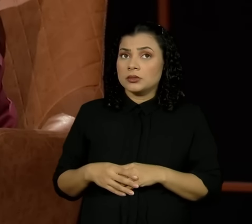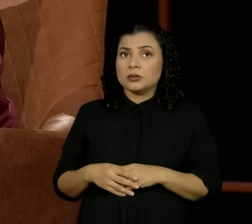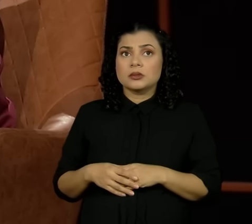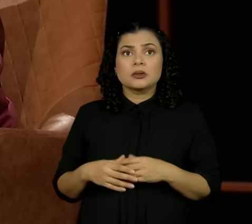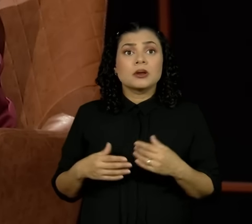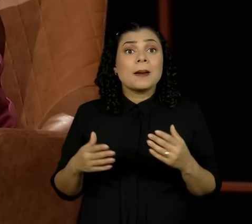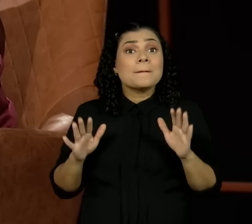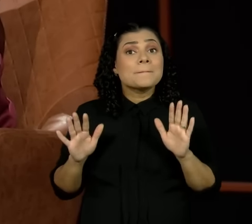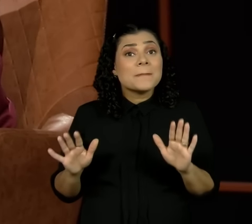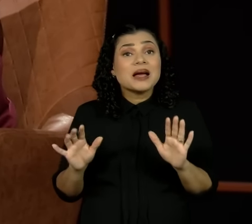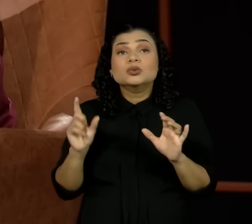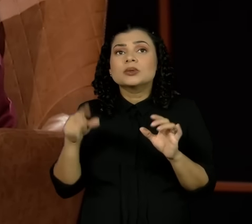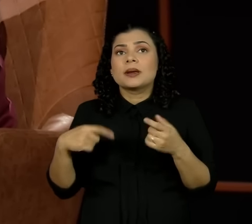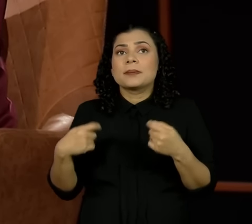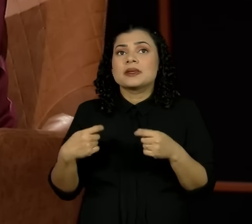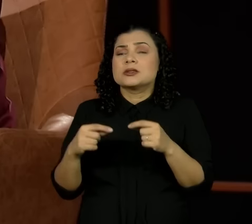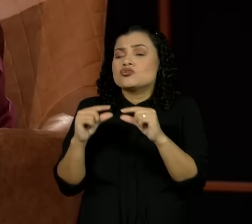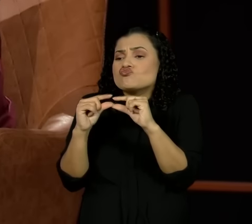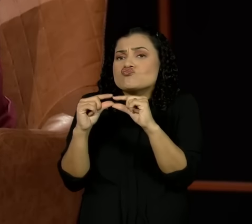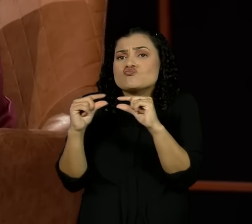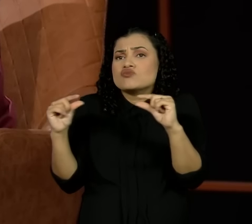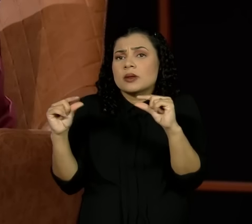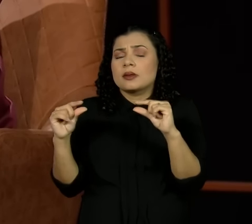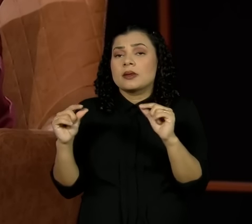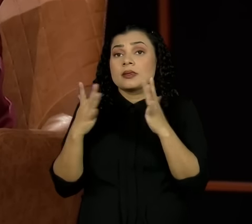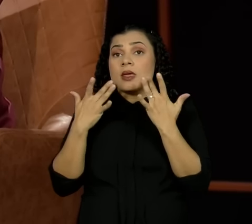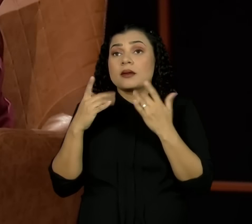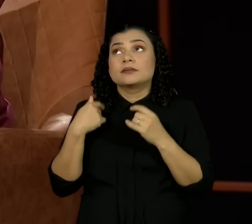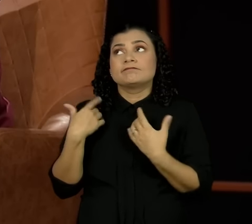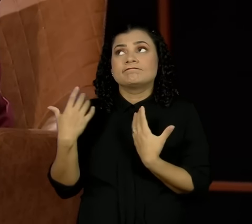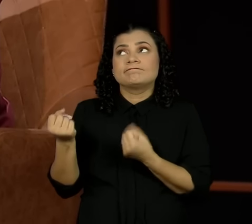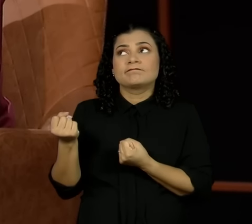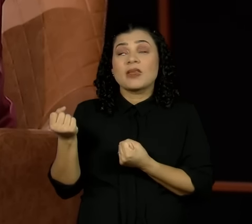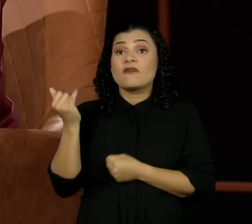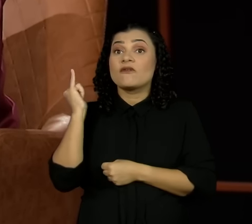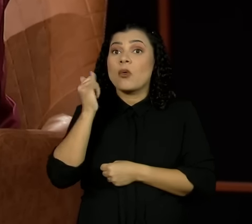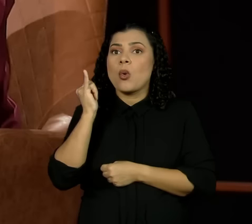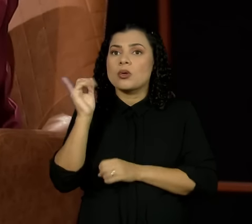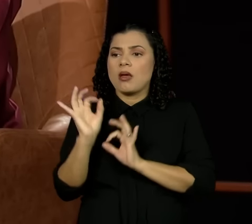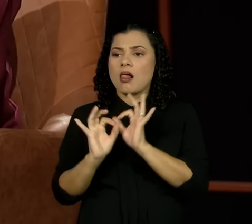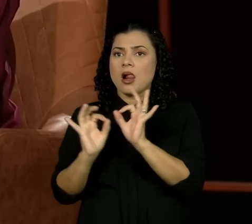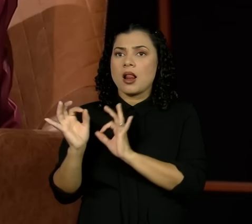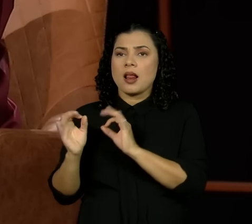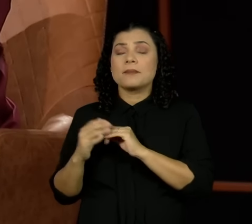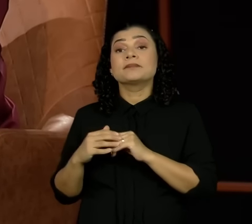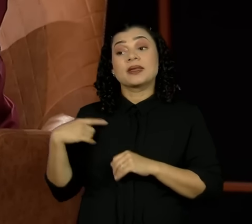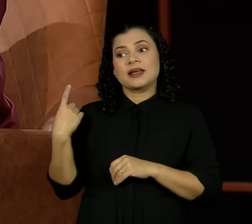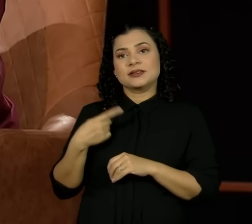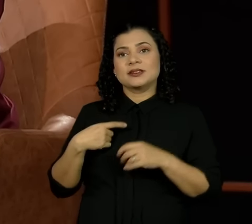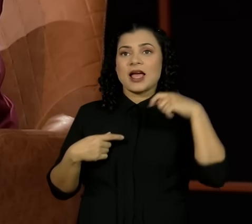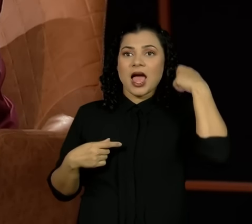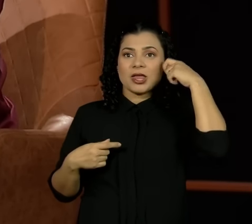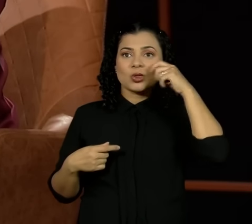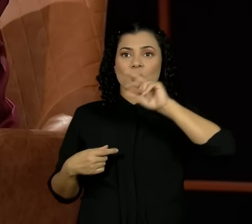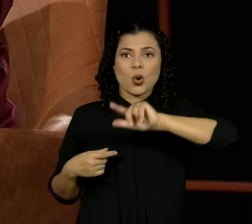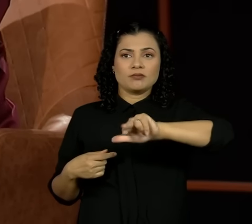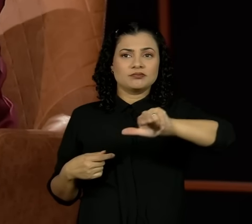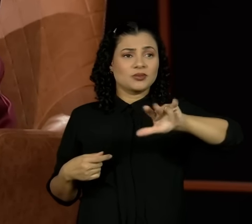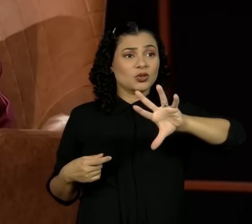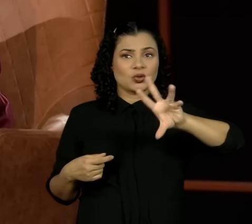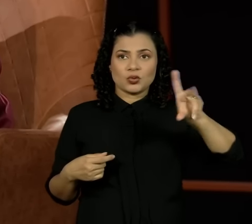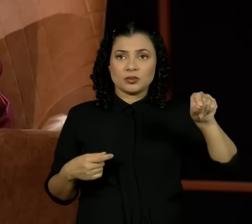muito curtinha, um livro é de um livro. Aí eu falei, tá, vou montar a montagem. Então nós pegamos os atores, todos,